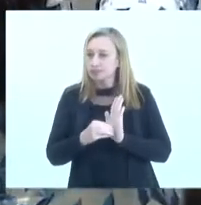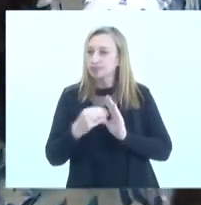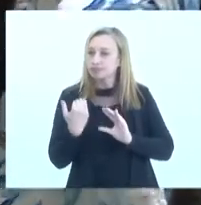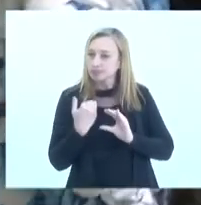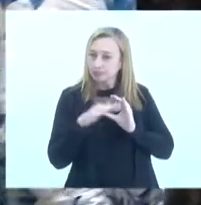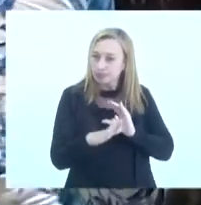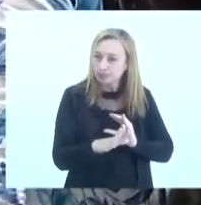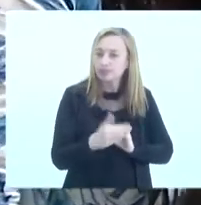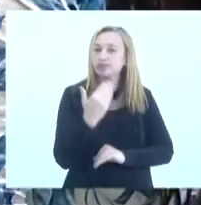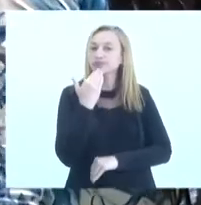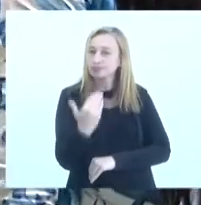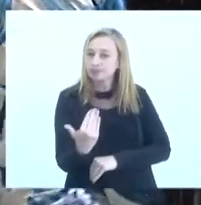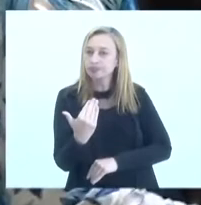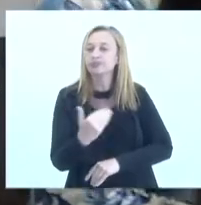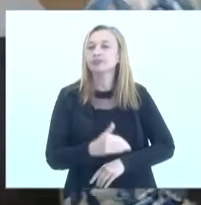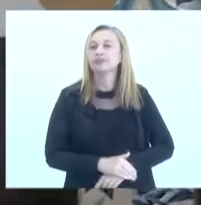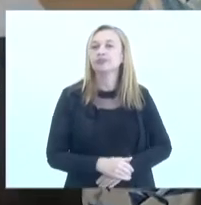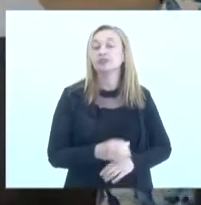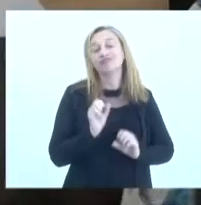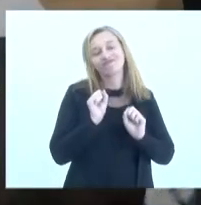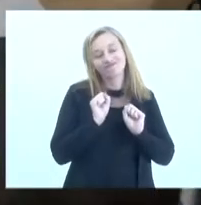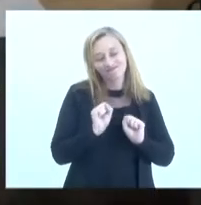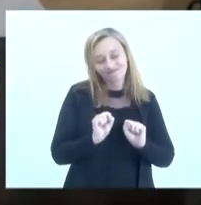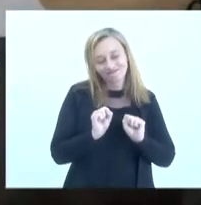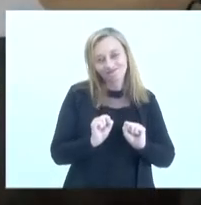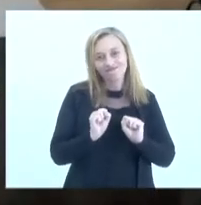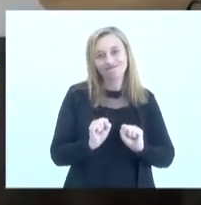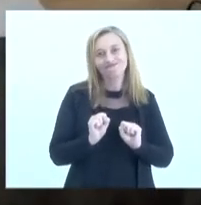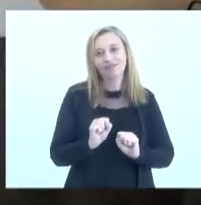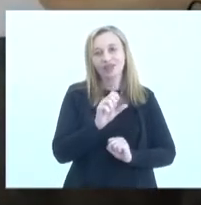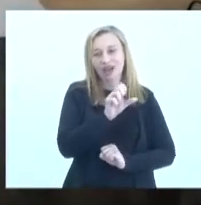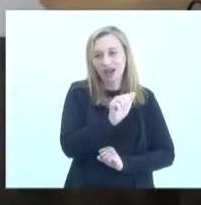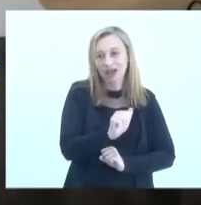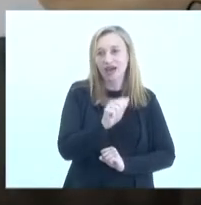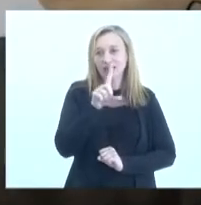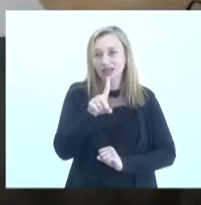a gente pede que, se possível, a DR